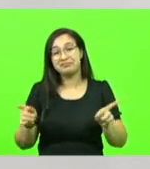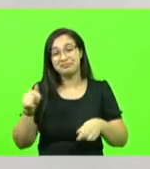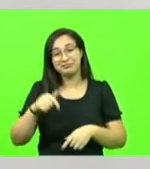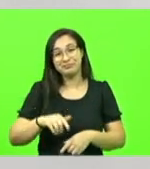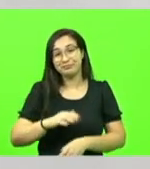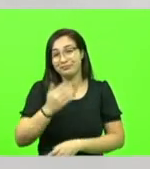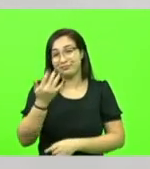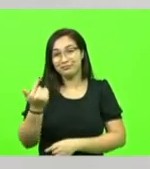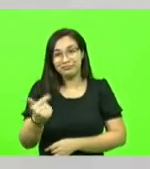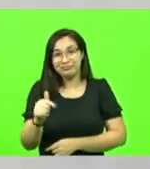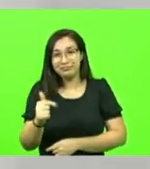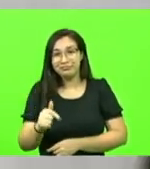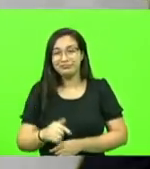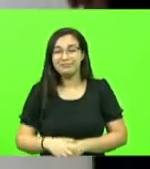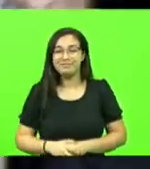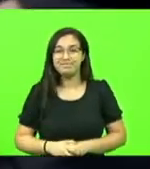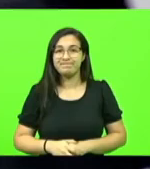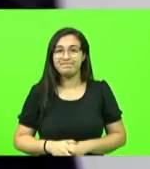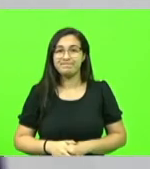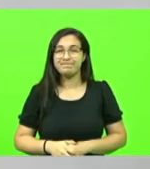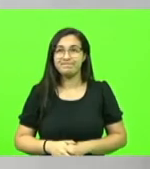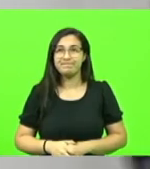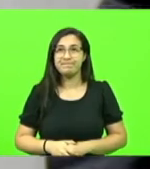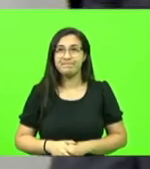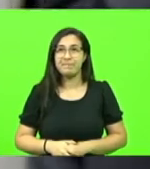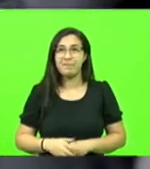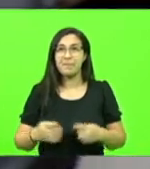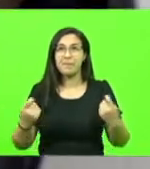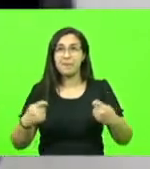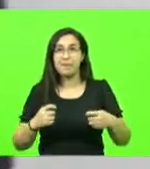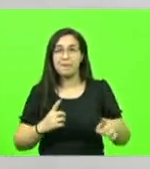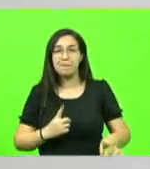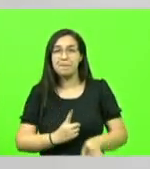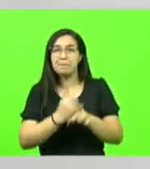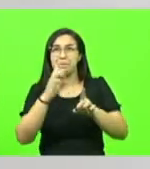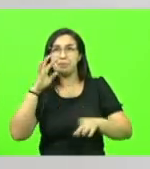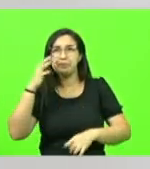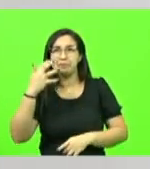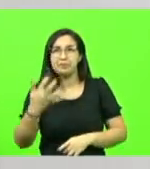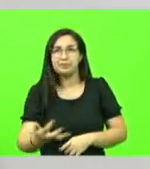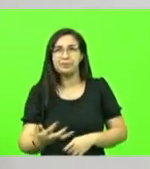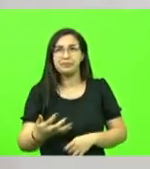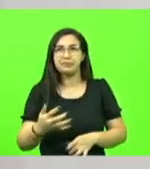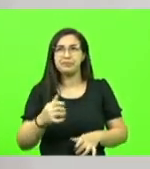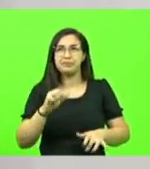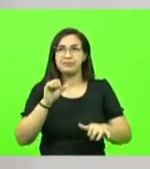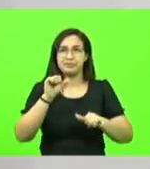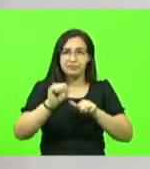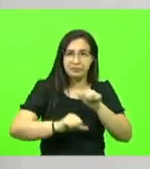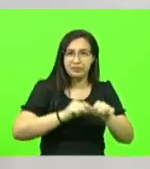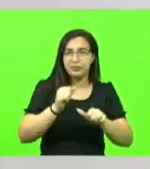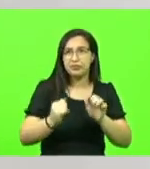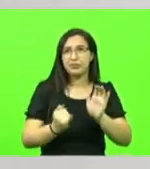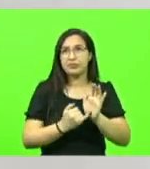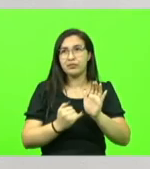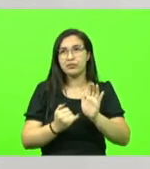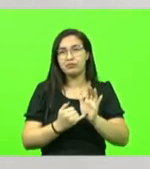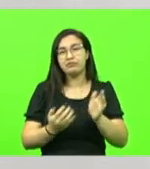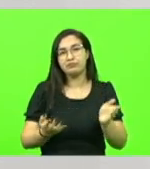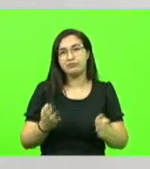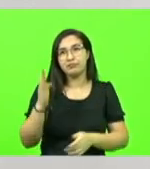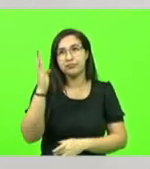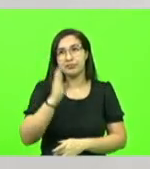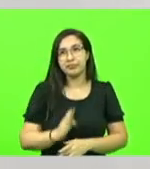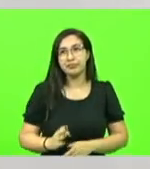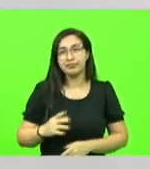acontece. Deveríamos estar endereçando e encontrando solução para a nossa reforma tributária. O Brasil é campeão